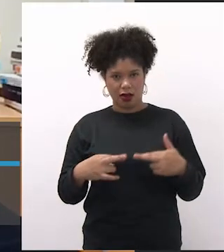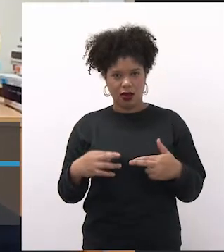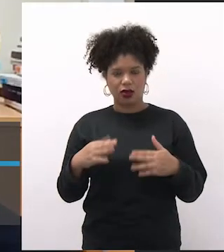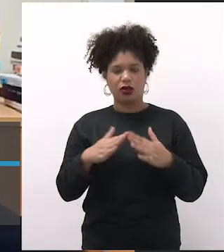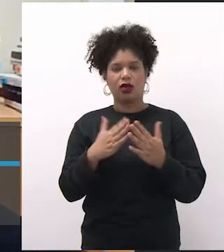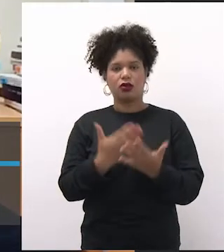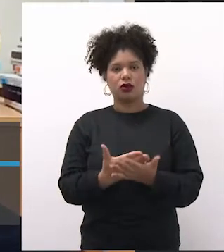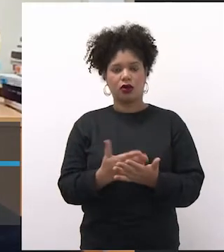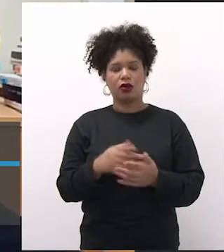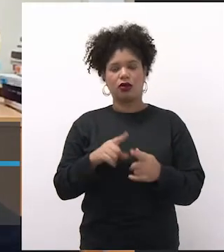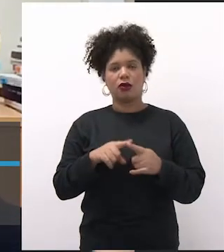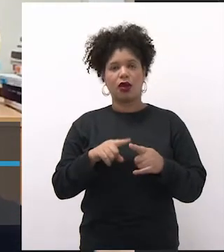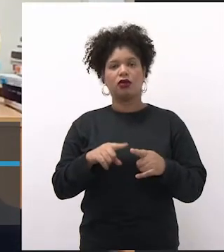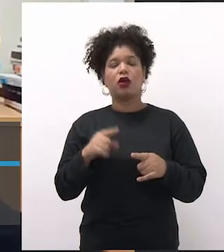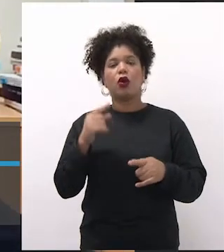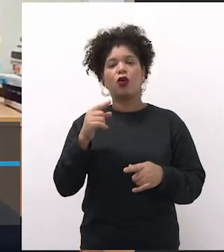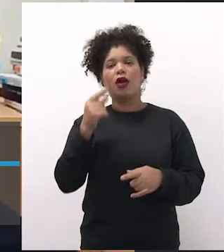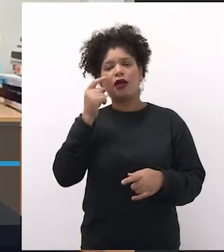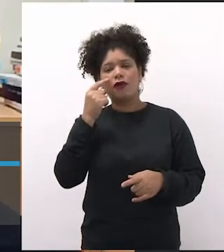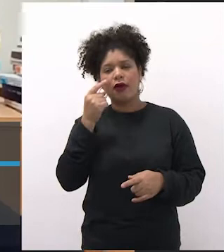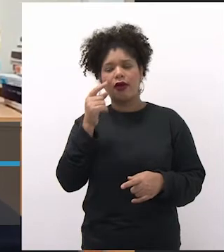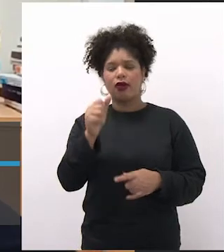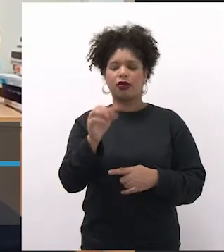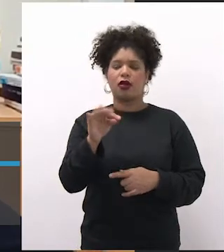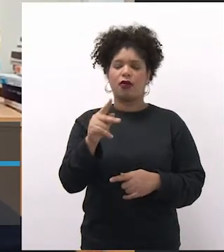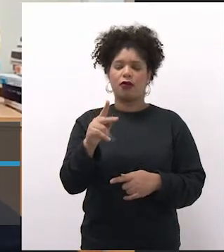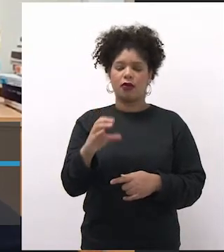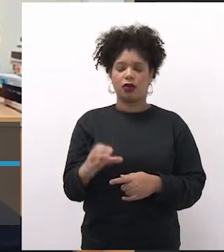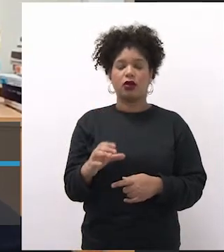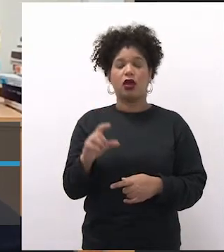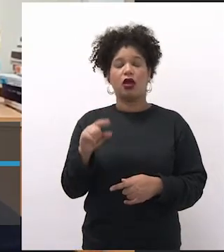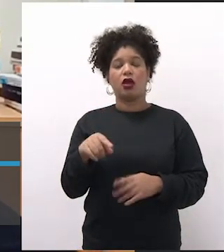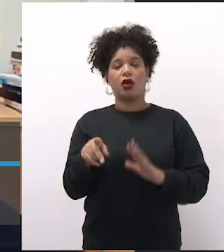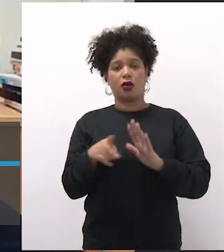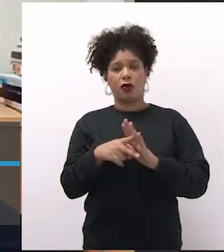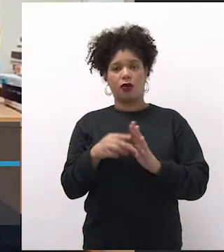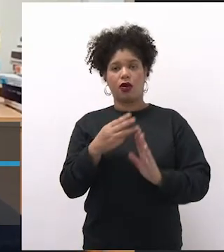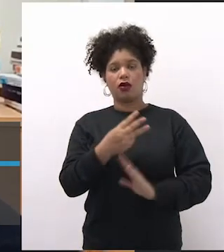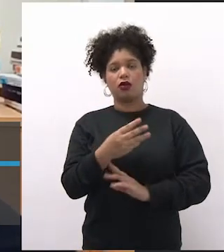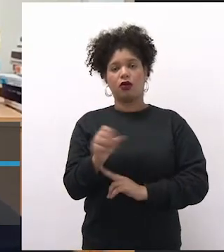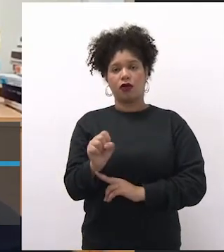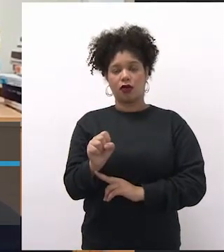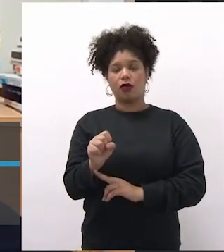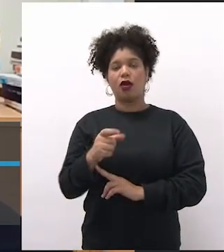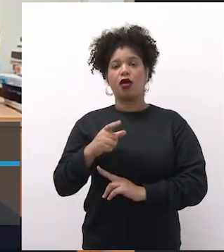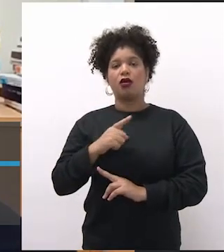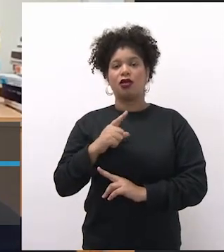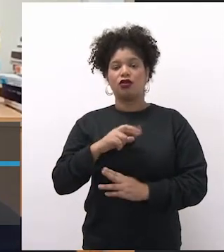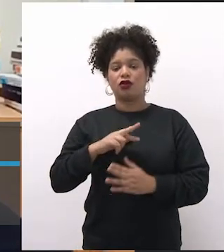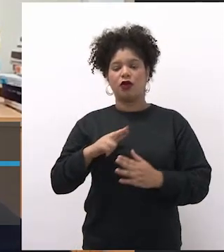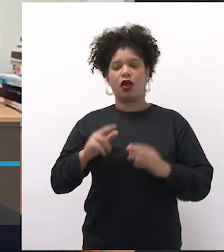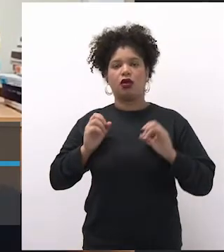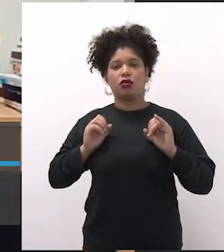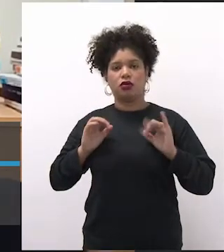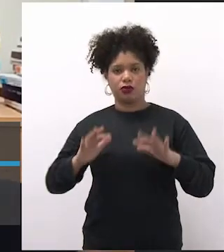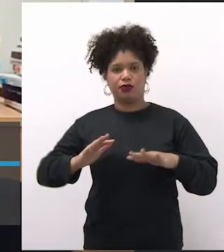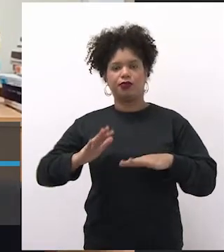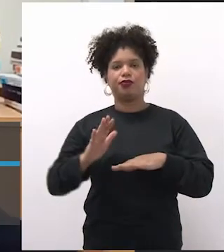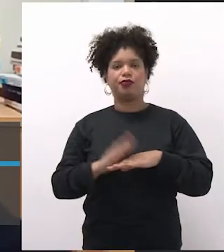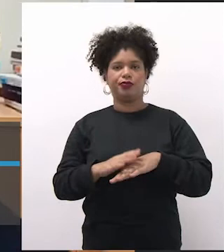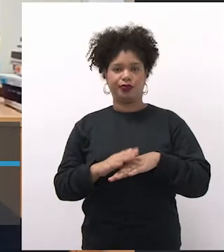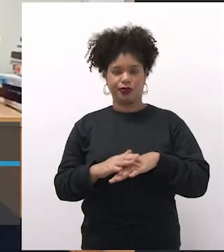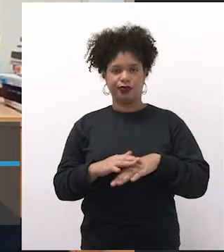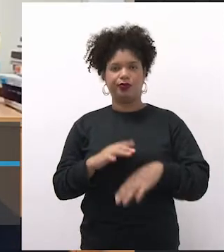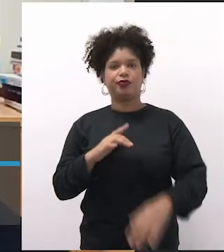formações. E, inclusive, a EFAP tem uma agenda antirracista com várias ações também, que estão